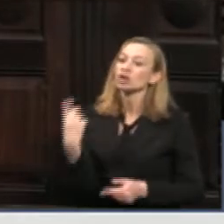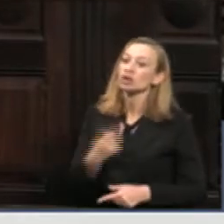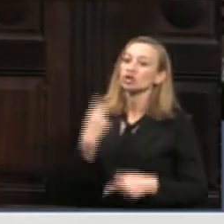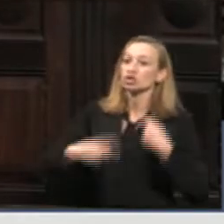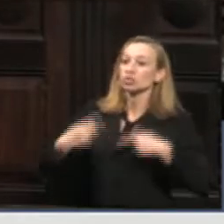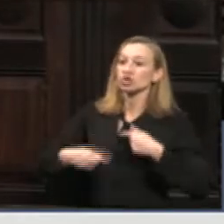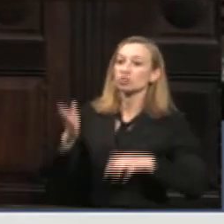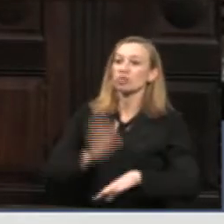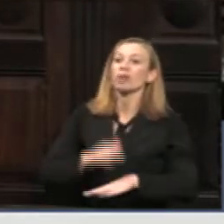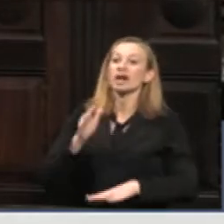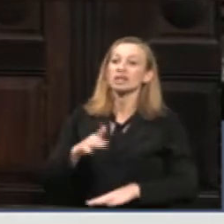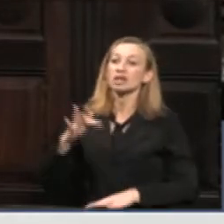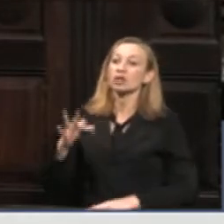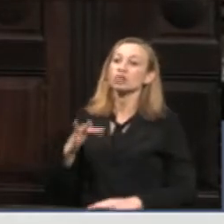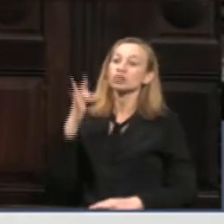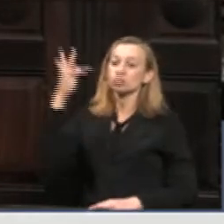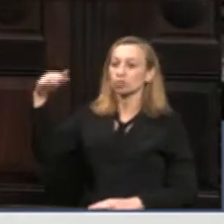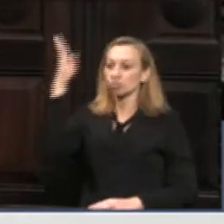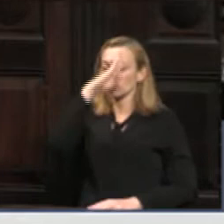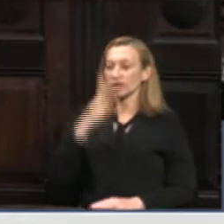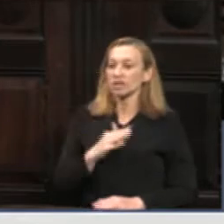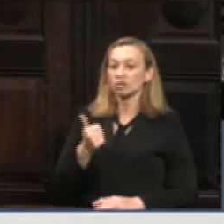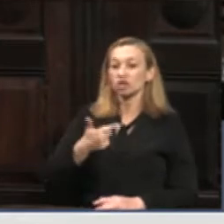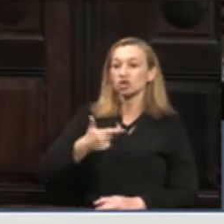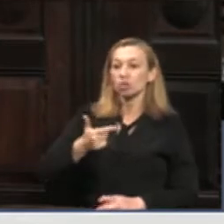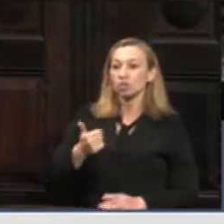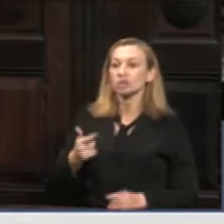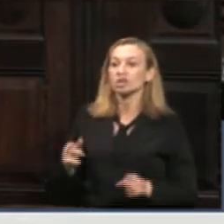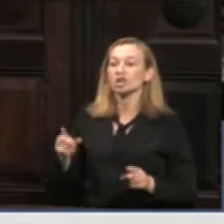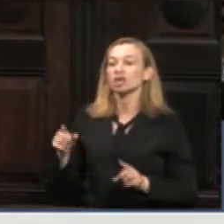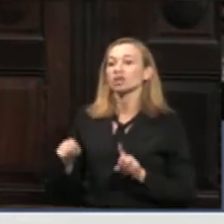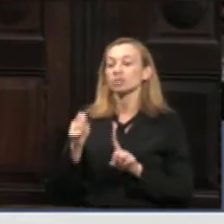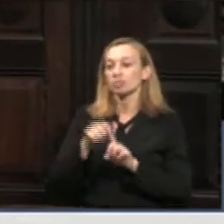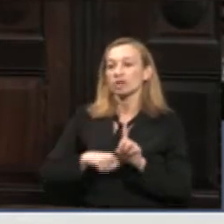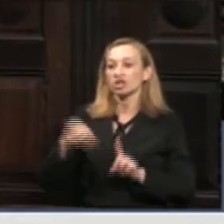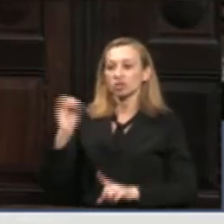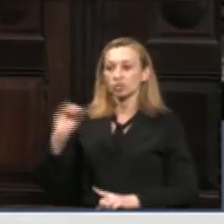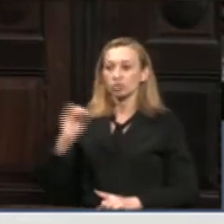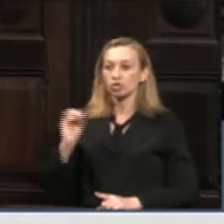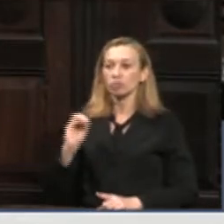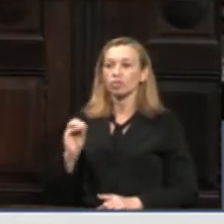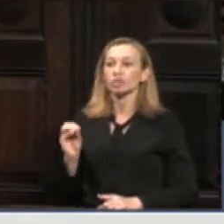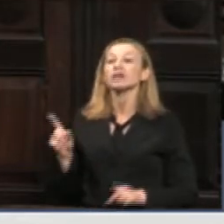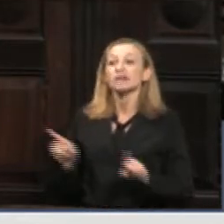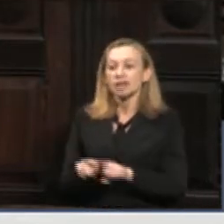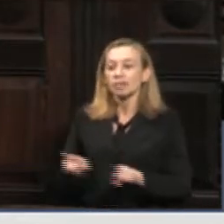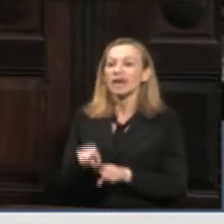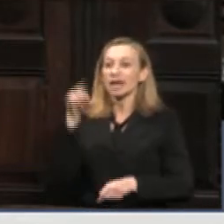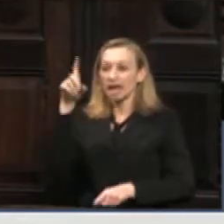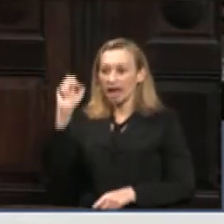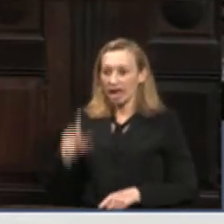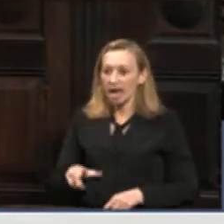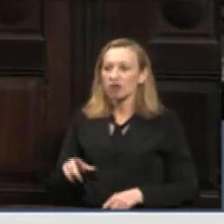E 12 de outubro também é o Dia da Criança.